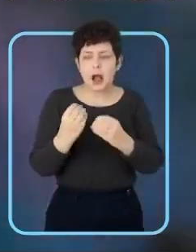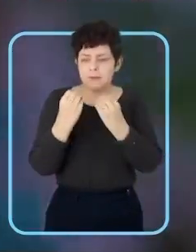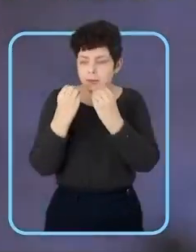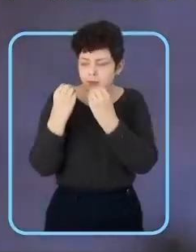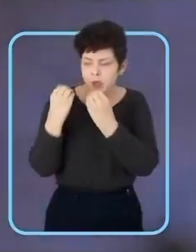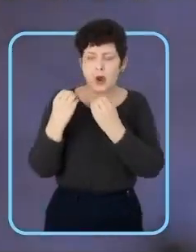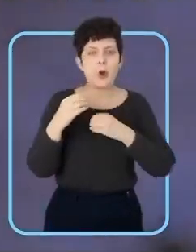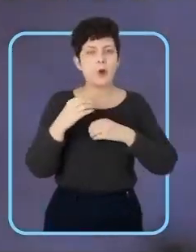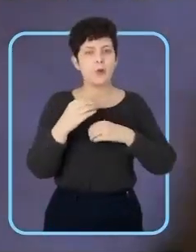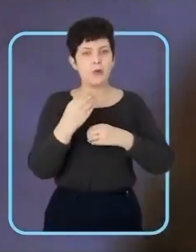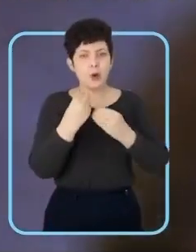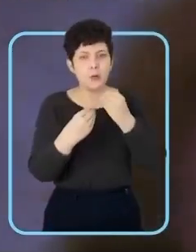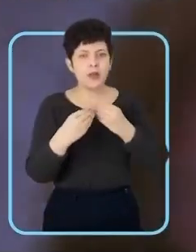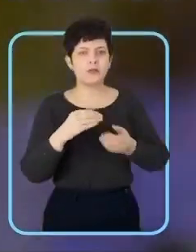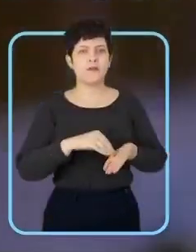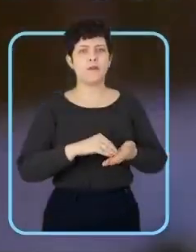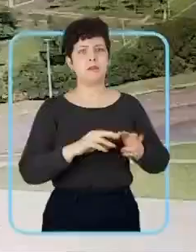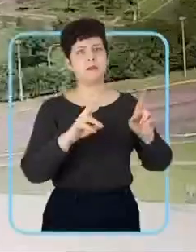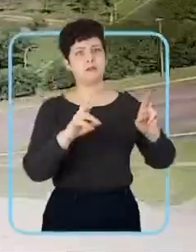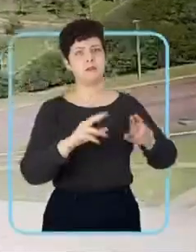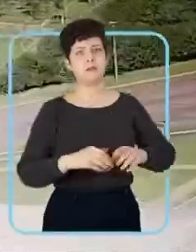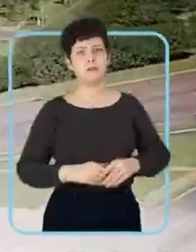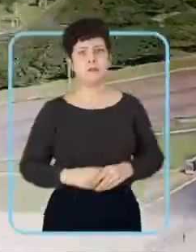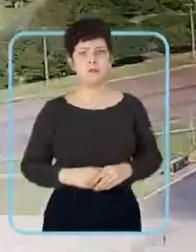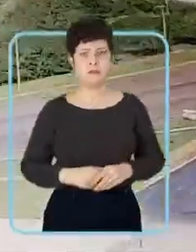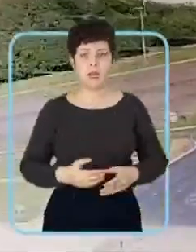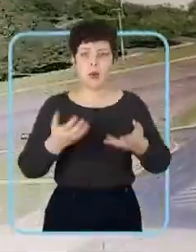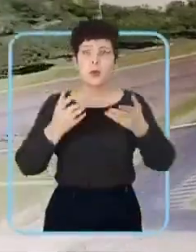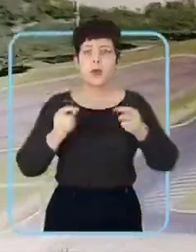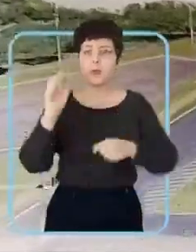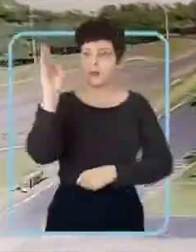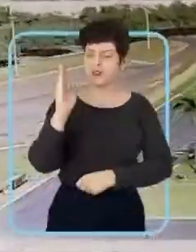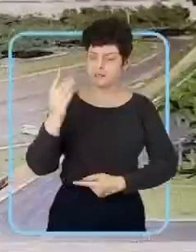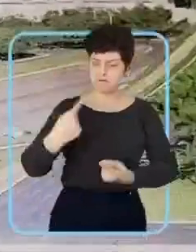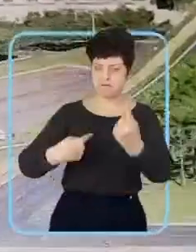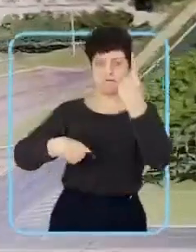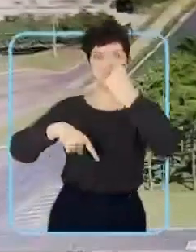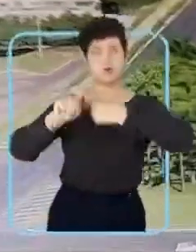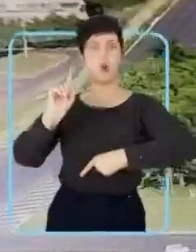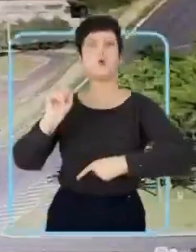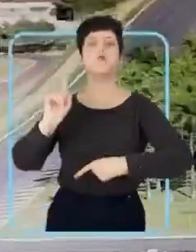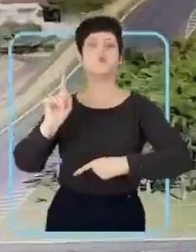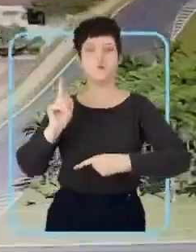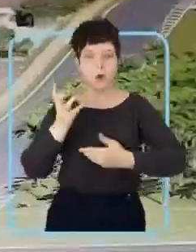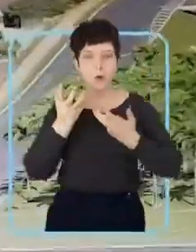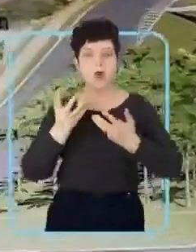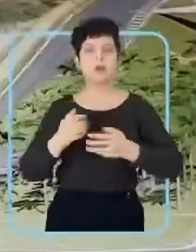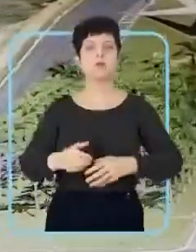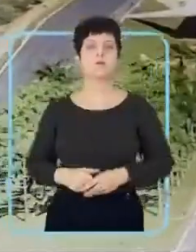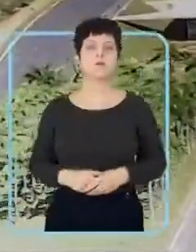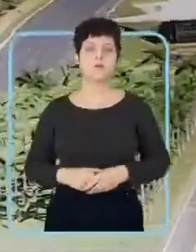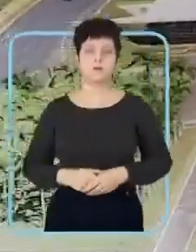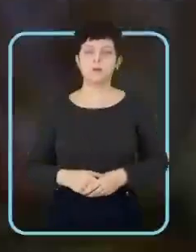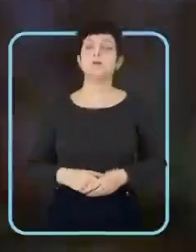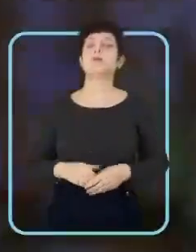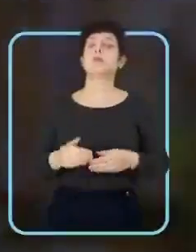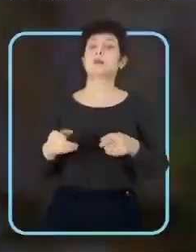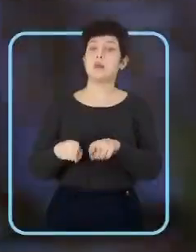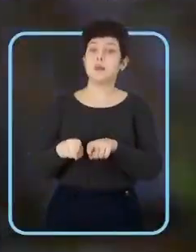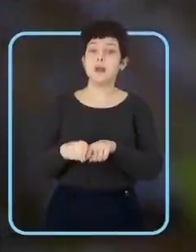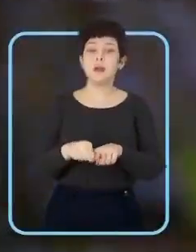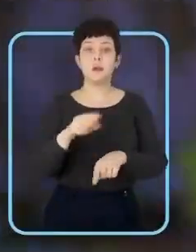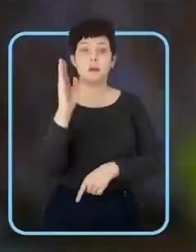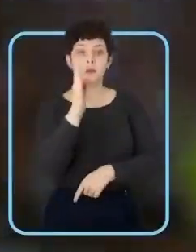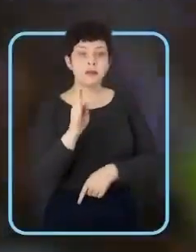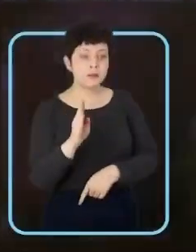osso, na fila da desesperança. Eu quero tirar o Brasil da fila do atraso. E mais do